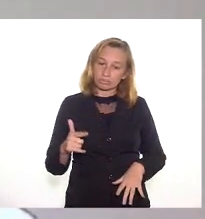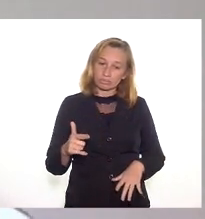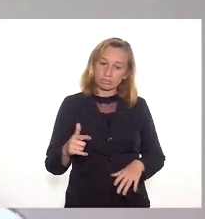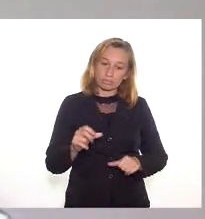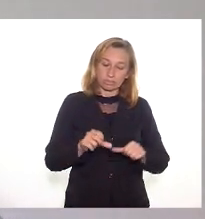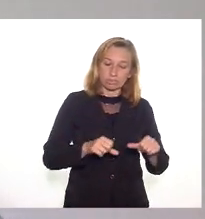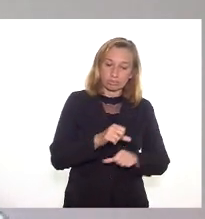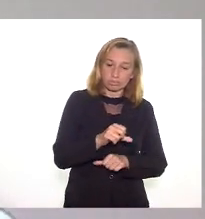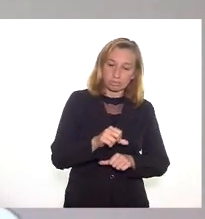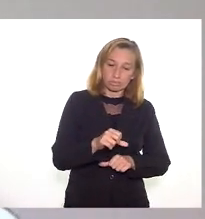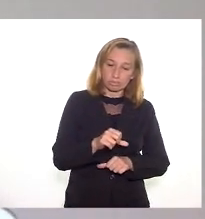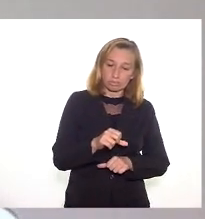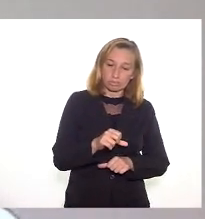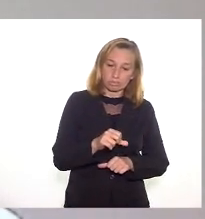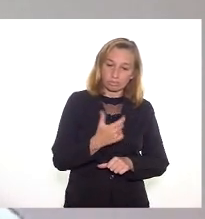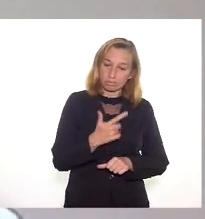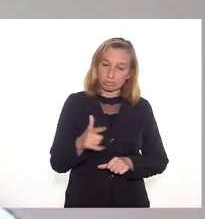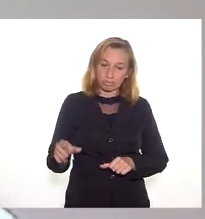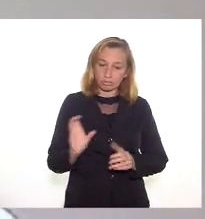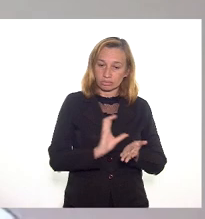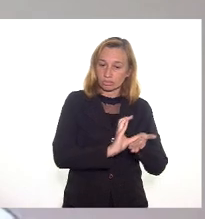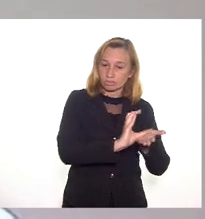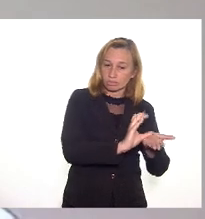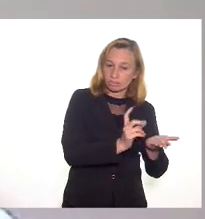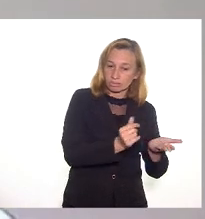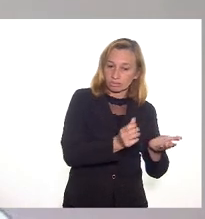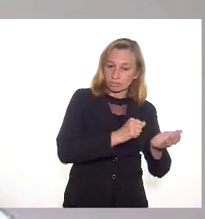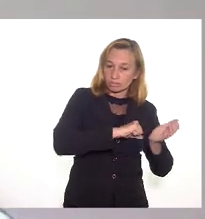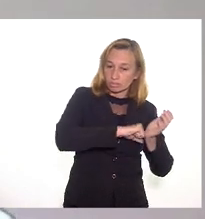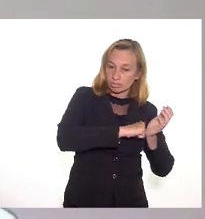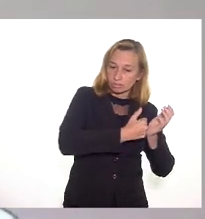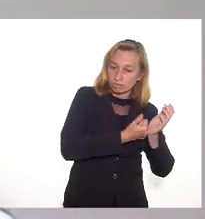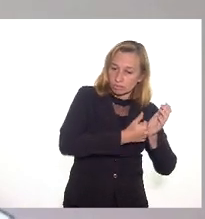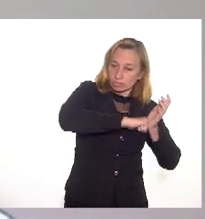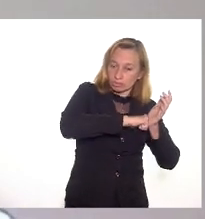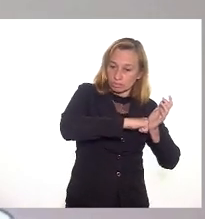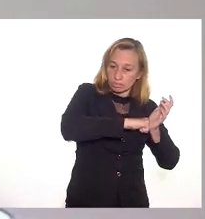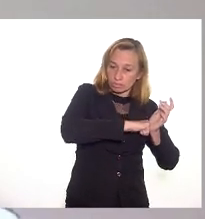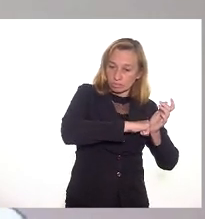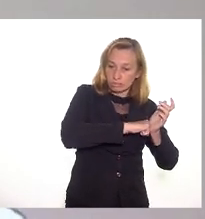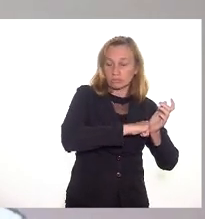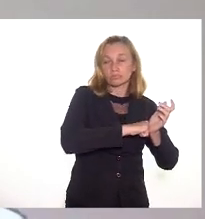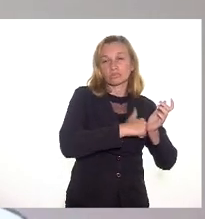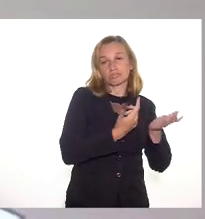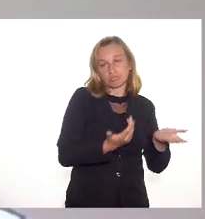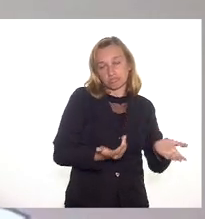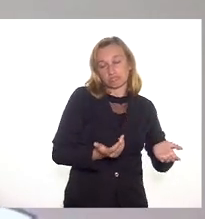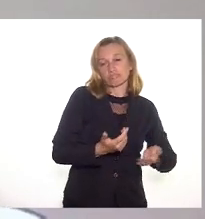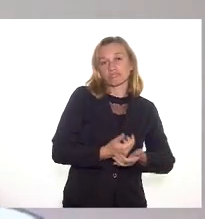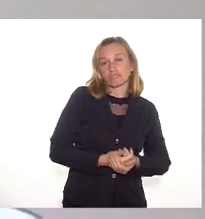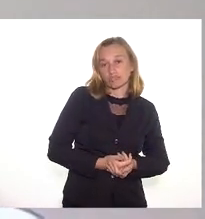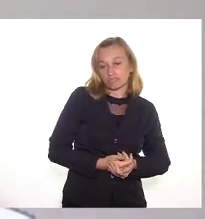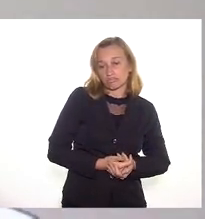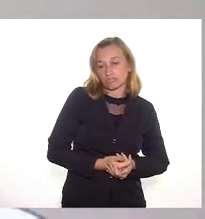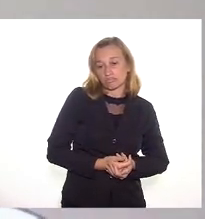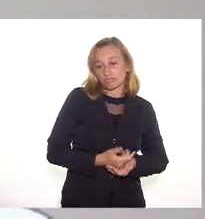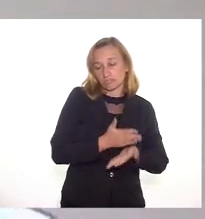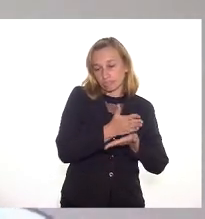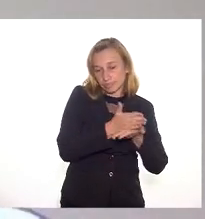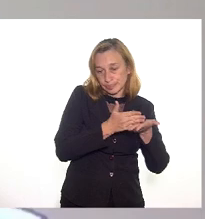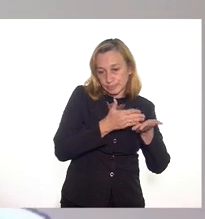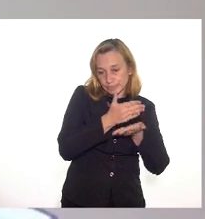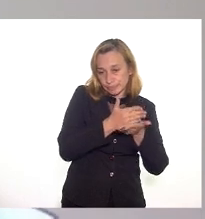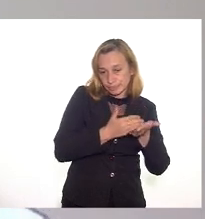mudança nesse cenário se não houver desbloqueio se não houver desbloqueio pelo menos parte